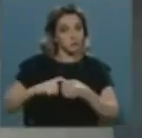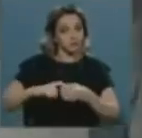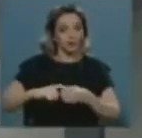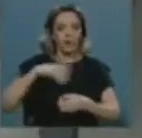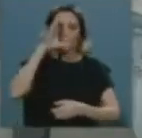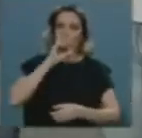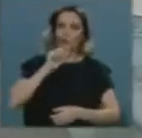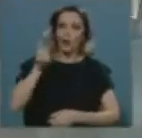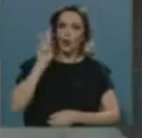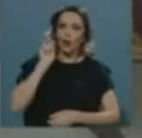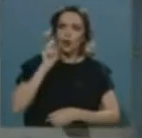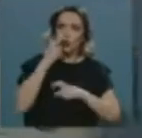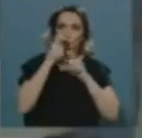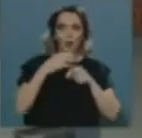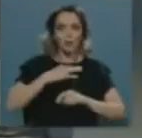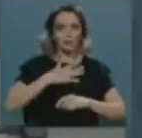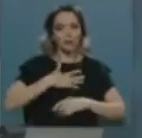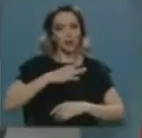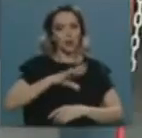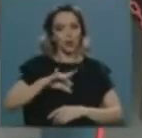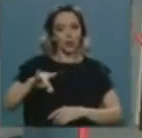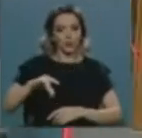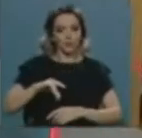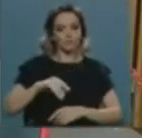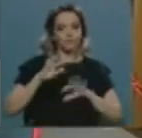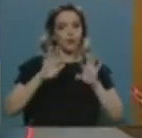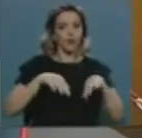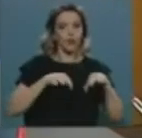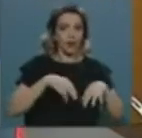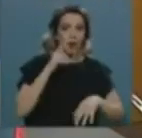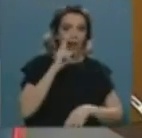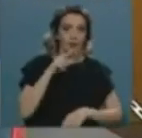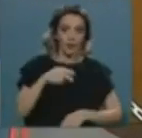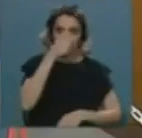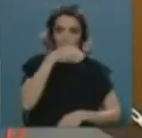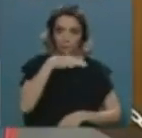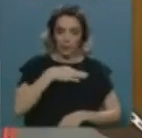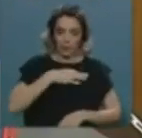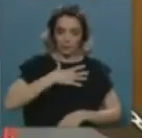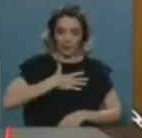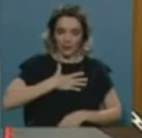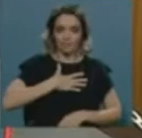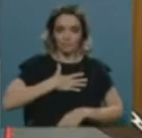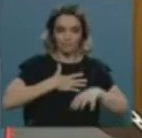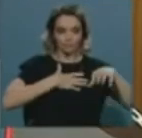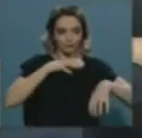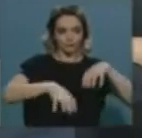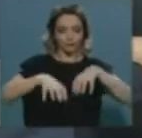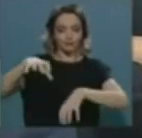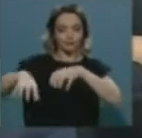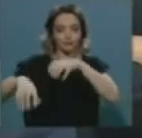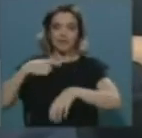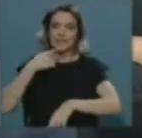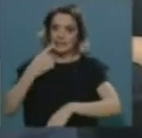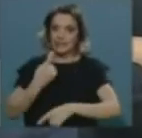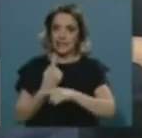ouviu alguns empresários locais. No final da visita ao Parque Empresarial, deixou um anúncio. Nós